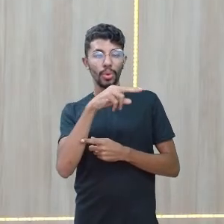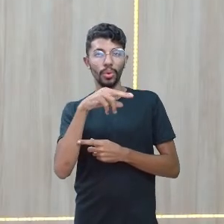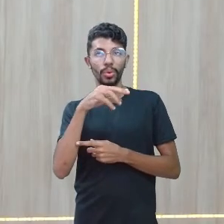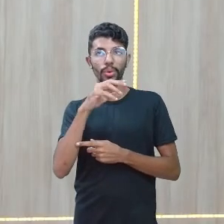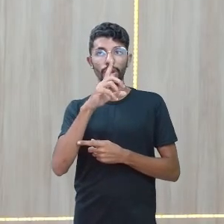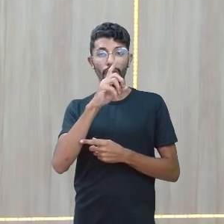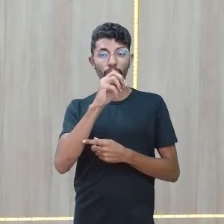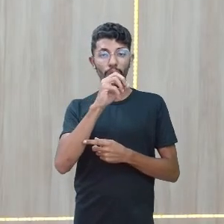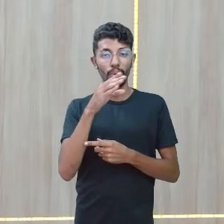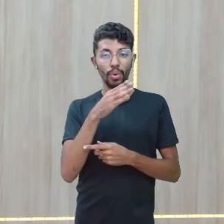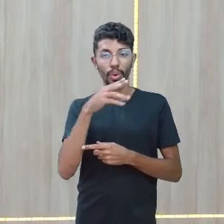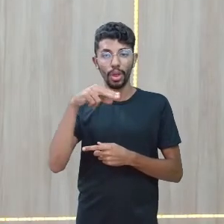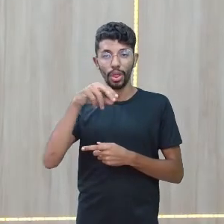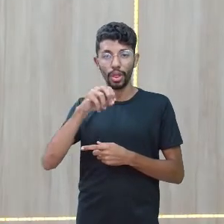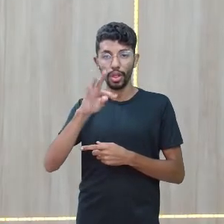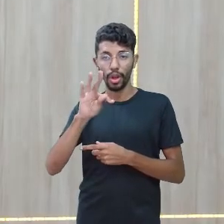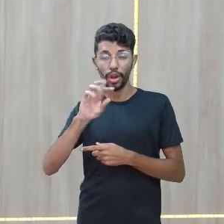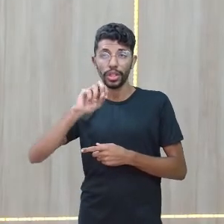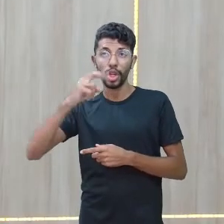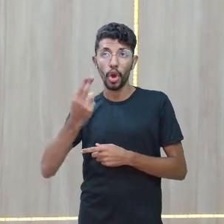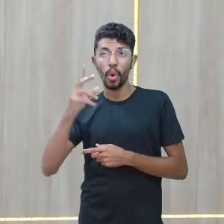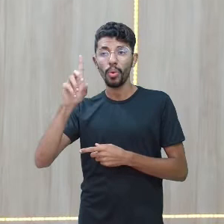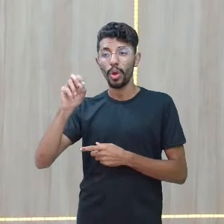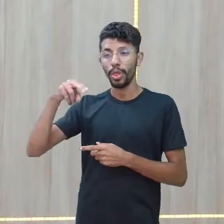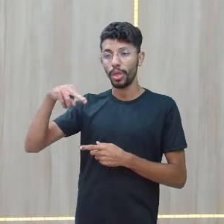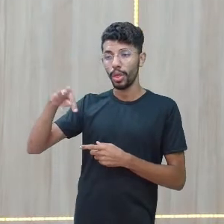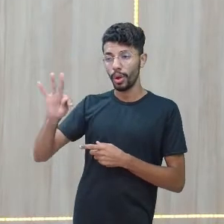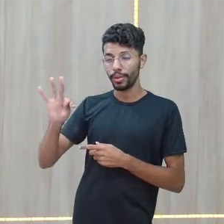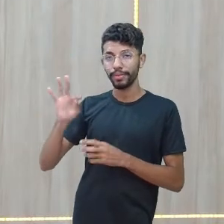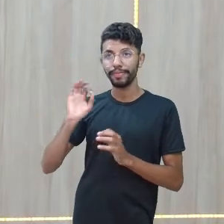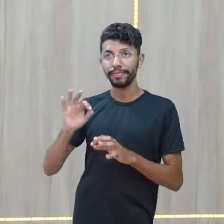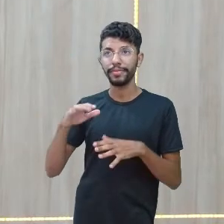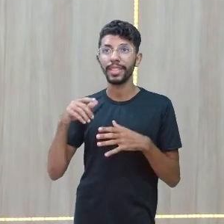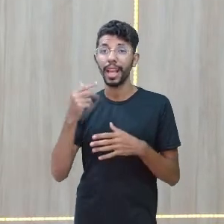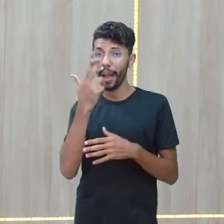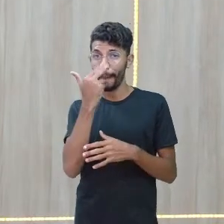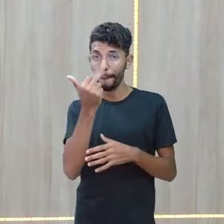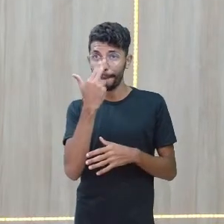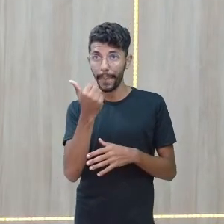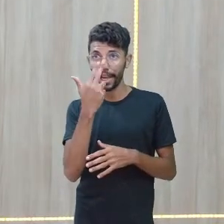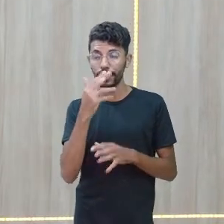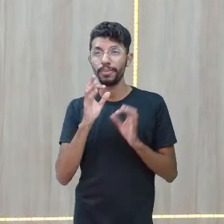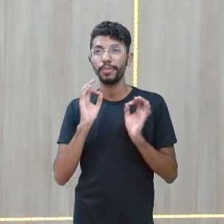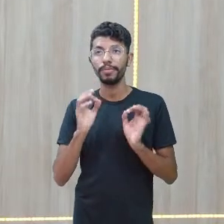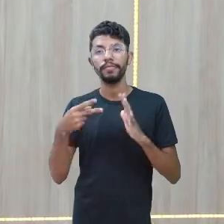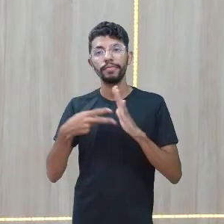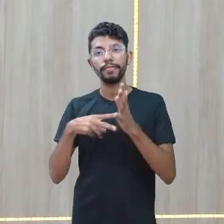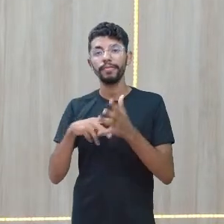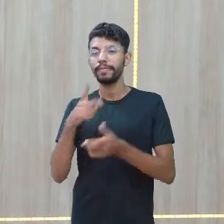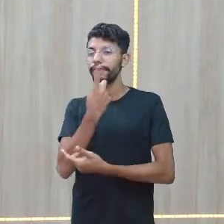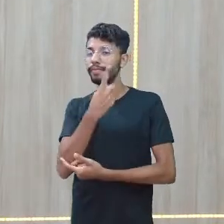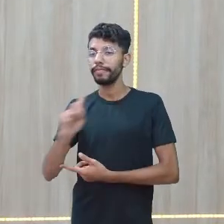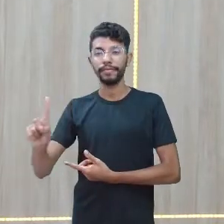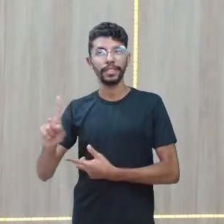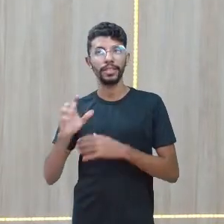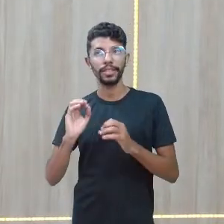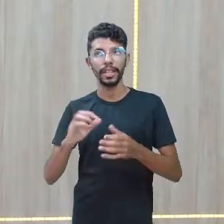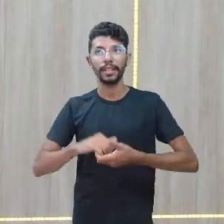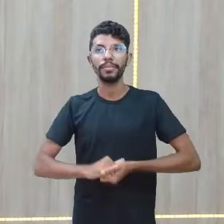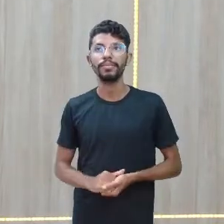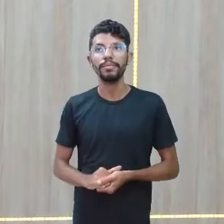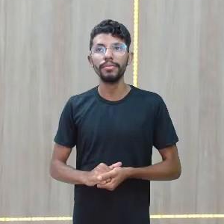do not é igual ao don't, é a contração, mesma coisa. Então, do not e don't é o não. Então, don't open, não